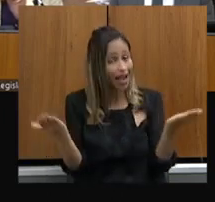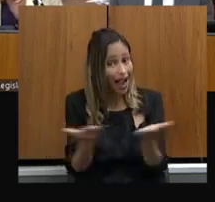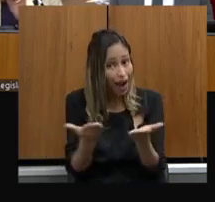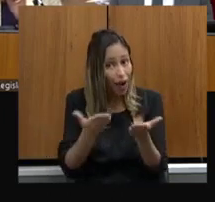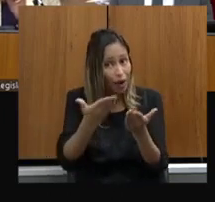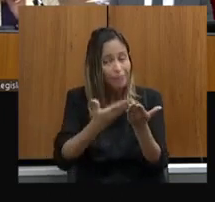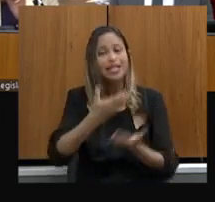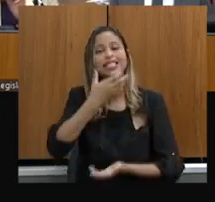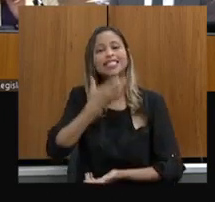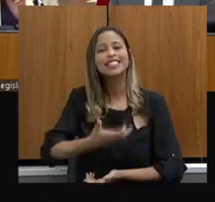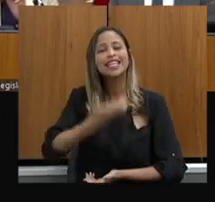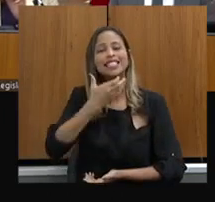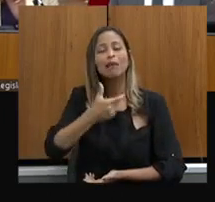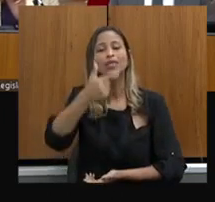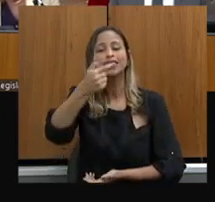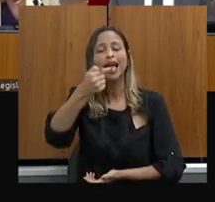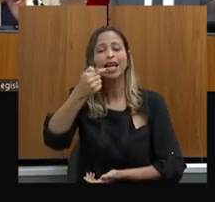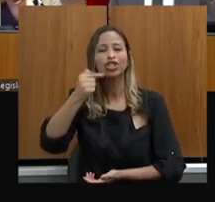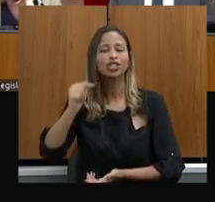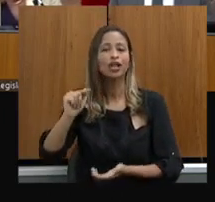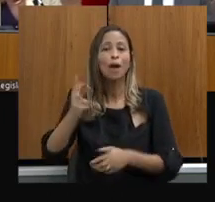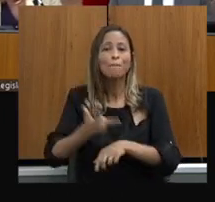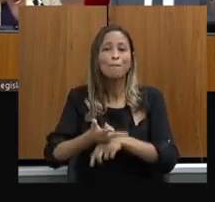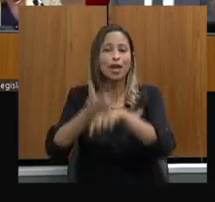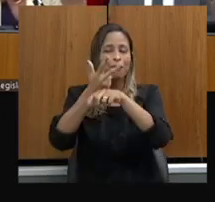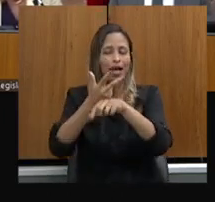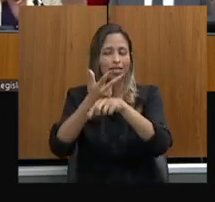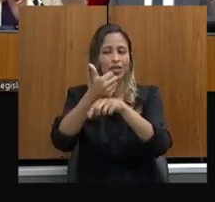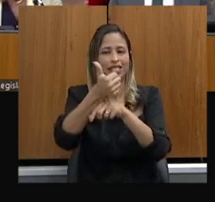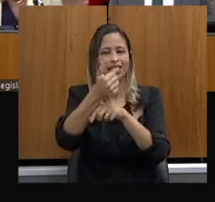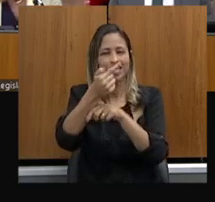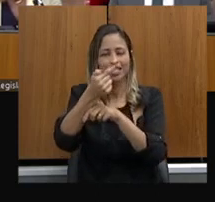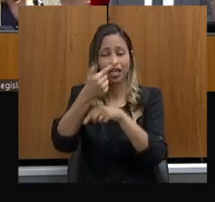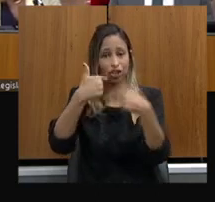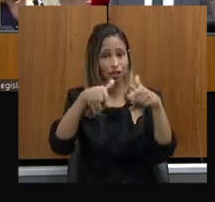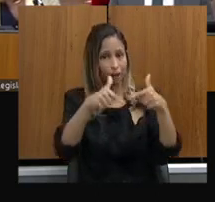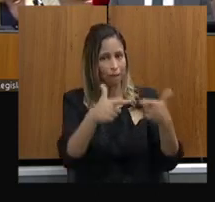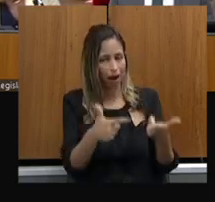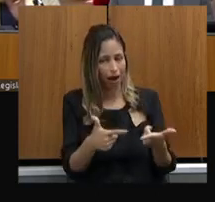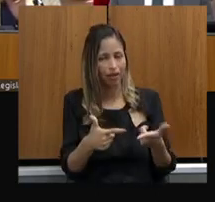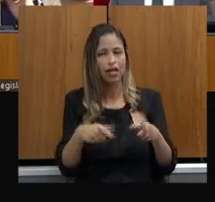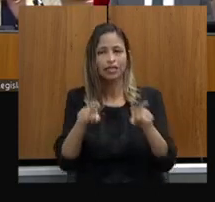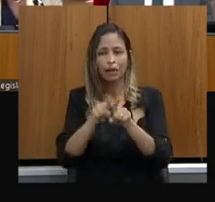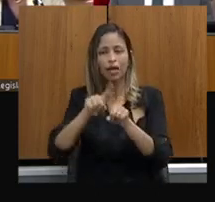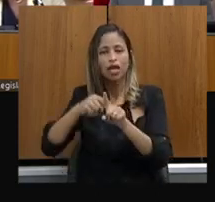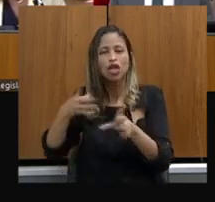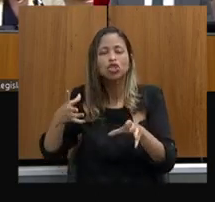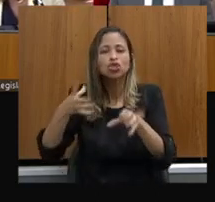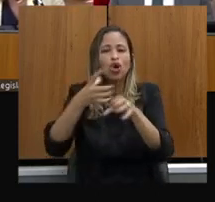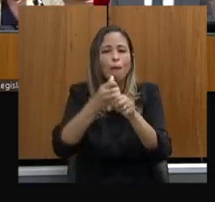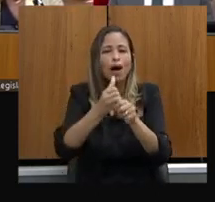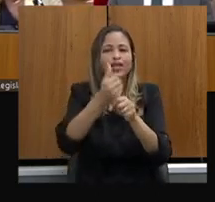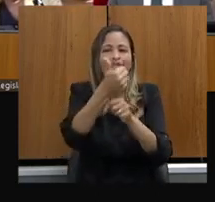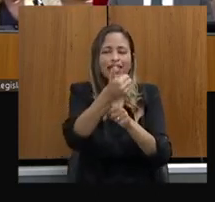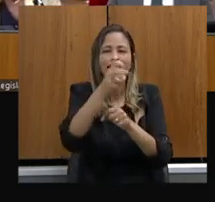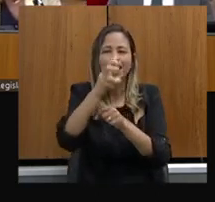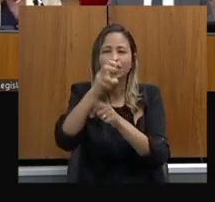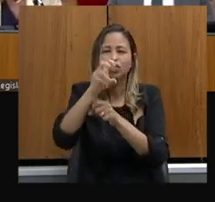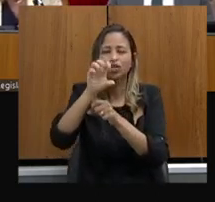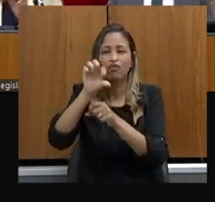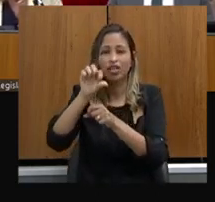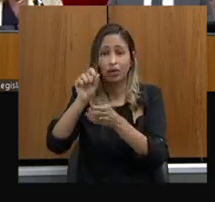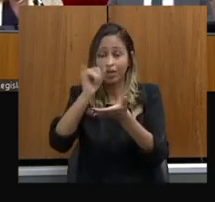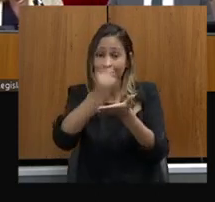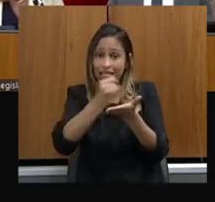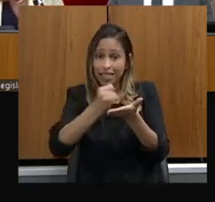no mês de dezembro a sete medição do prêmio 9 Minas Gerais foram 117 trabalhos perfazendo total de 594 trabalhos